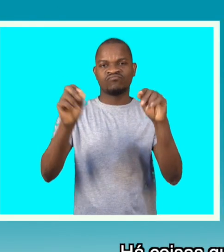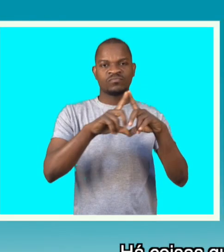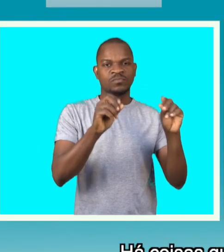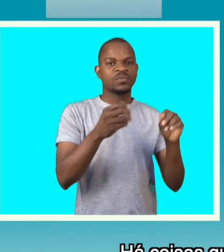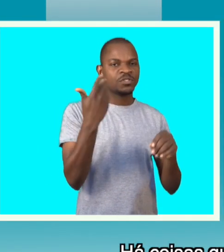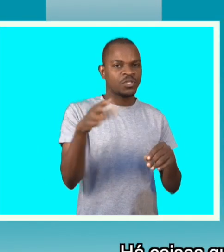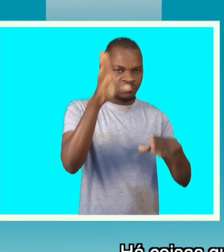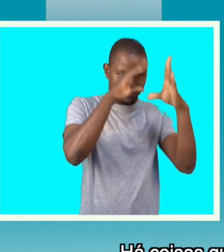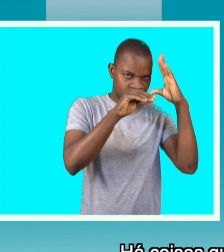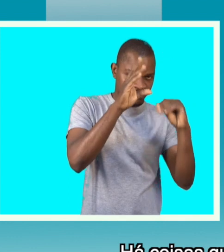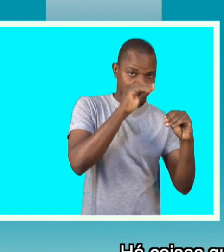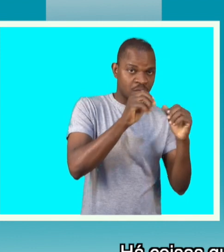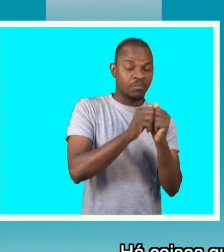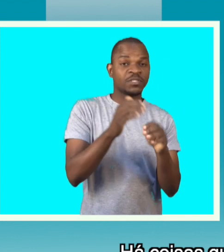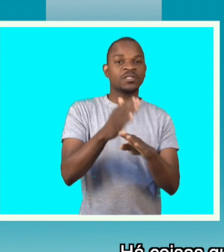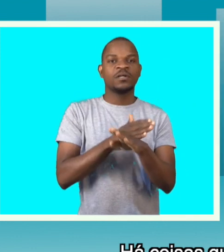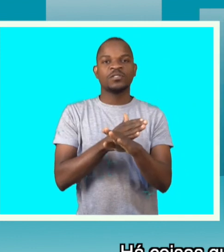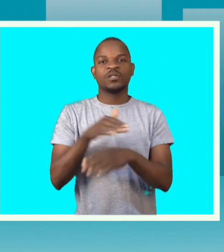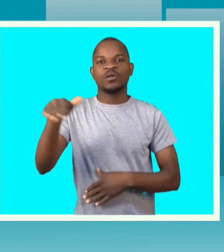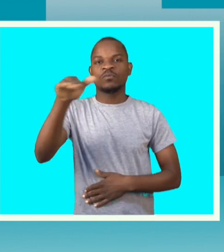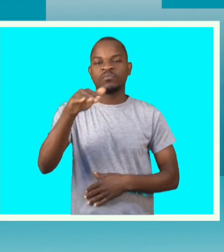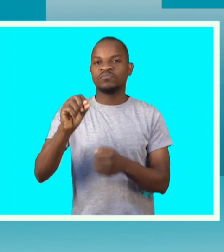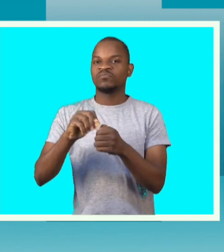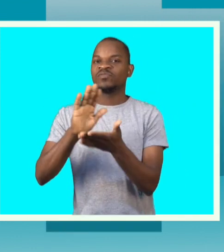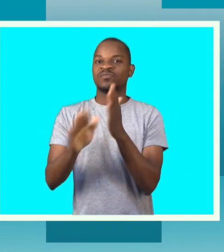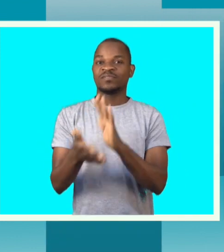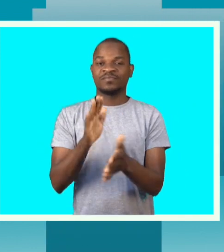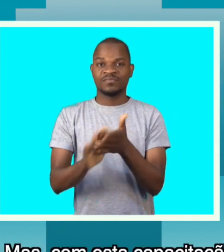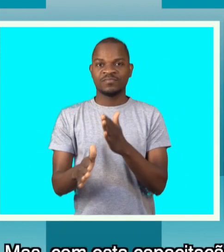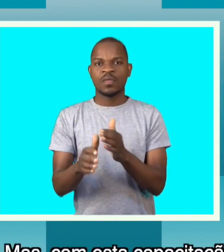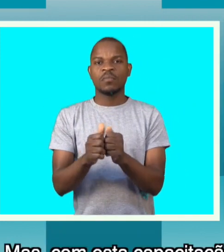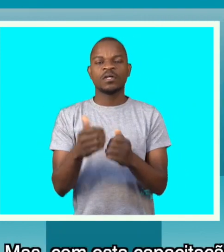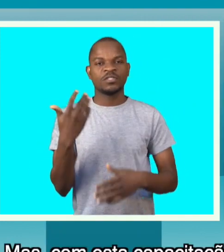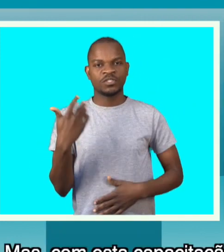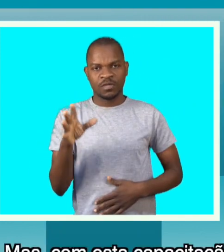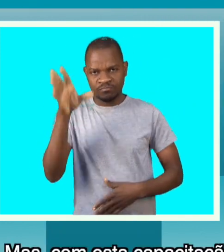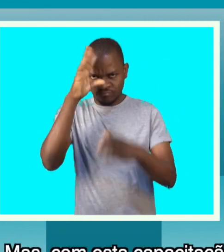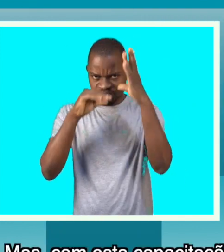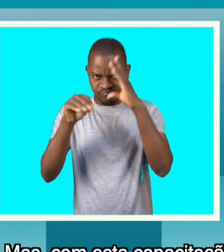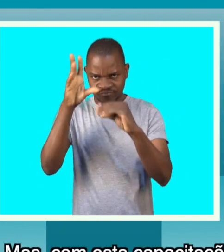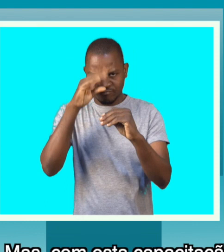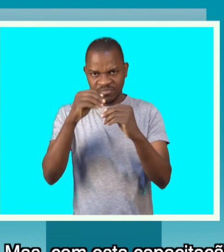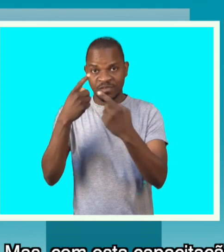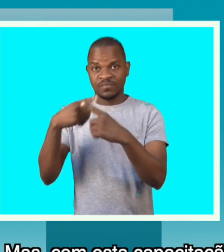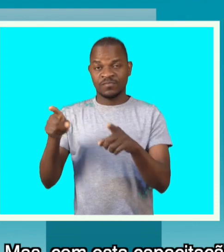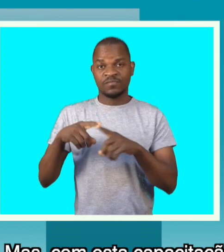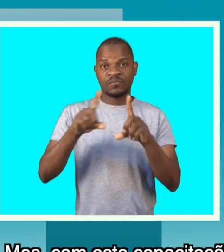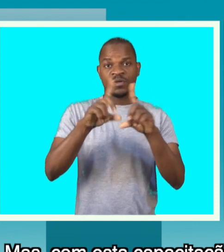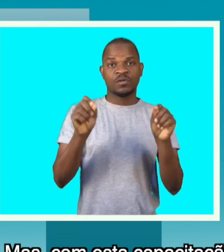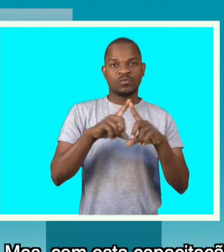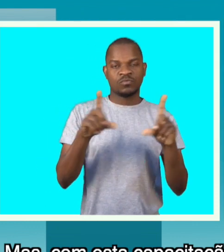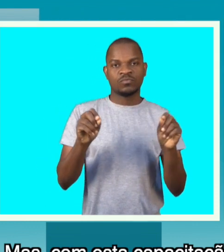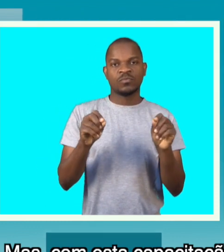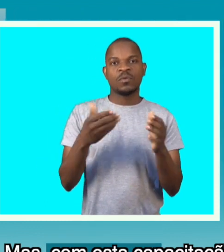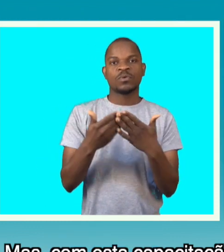lá na comunidade eu não implementava esse trabalho, esse conhecimento, mas desde então, esse conhecimento que eu adquiri